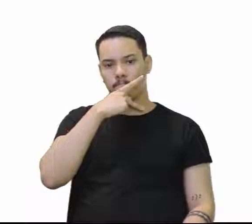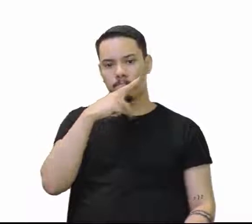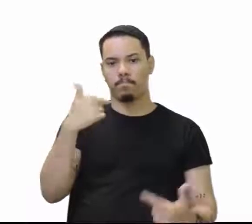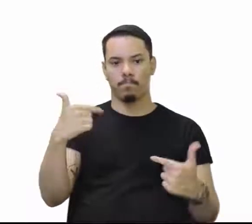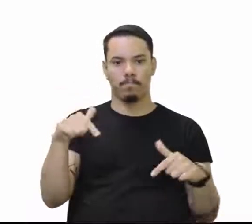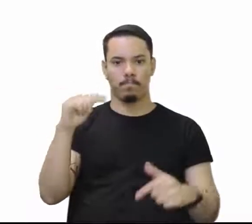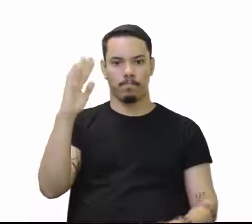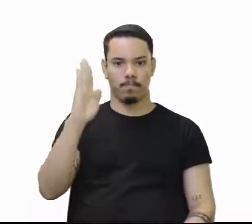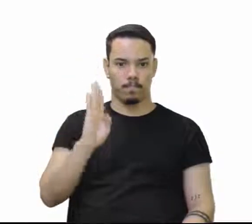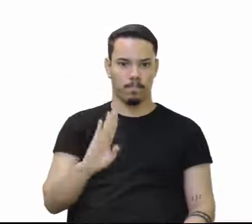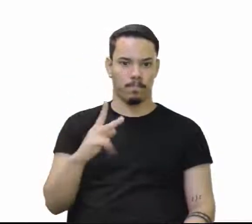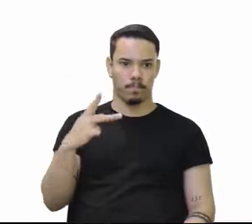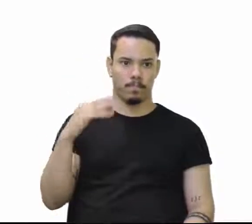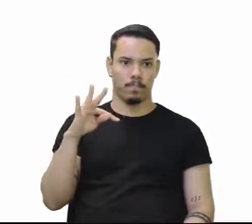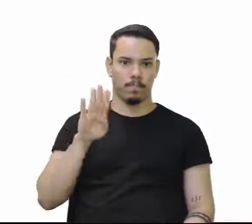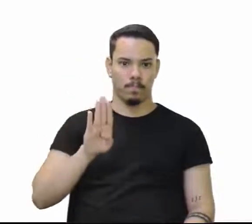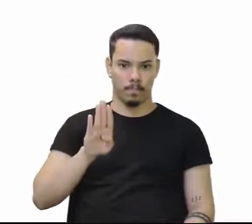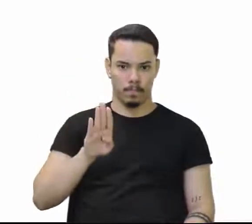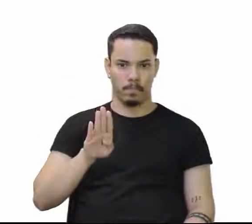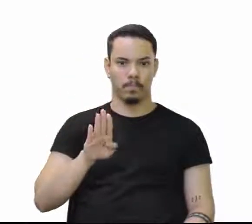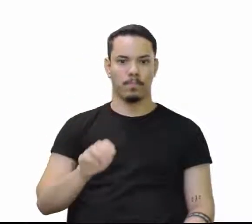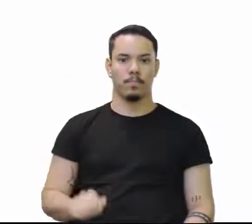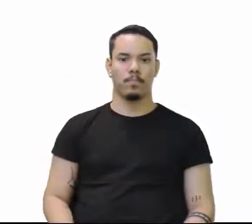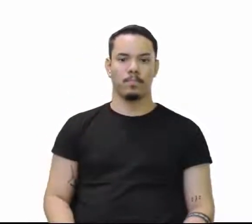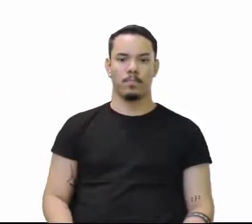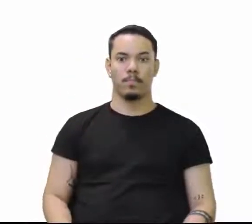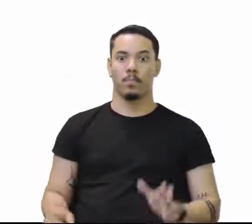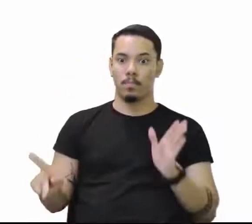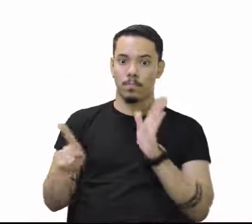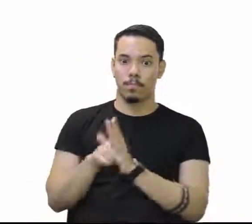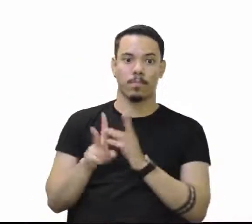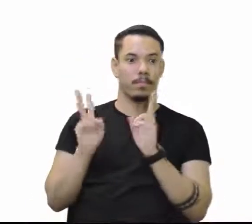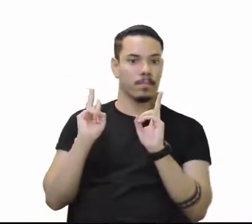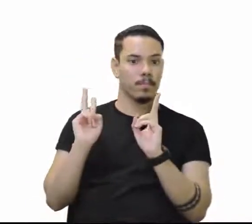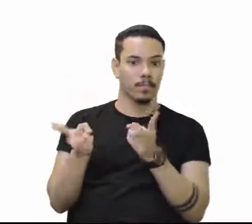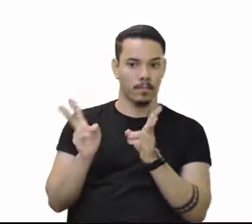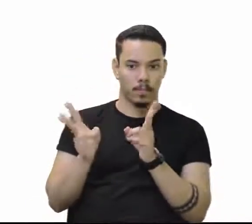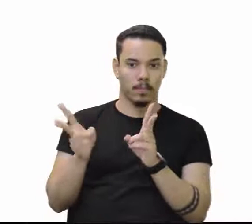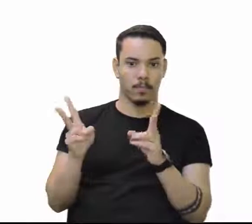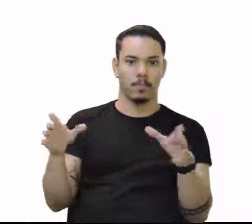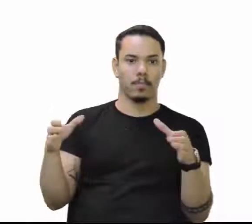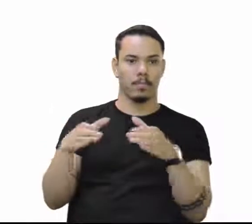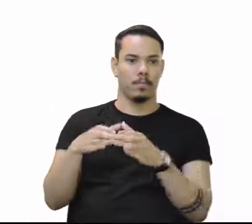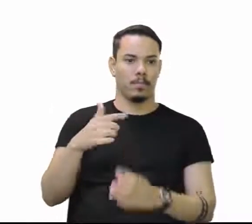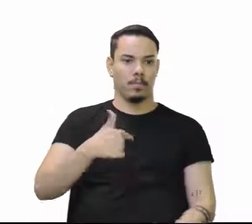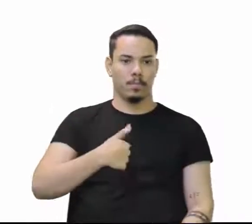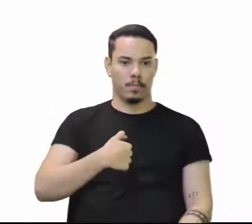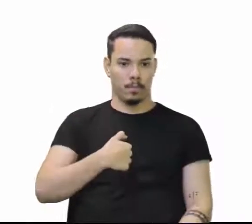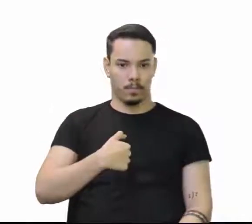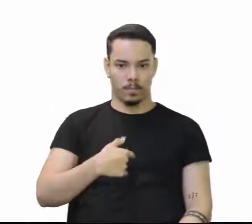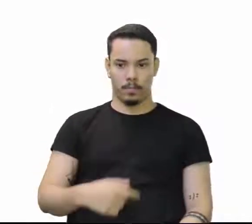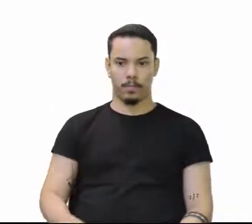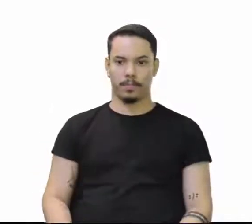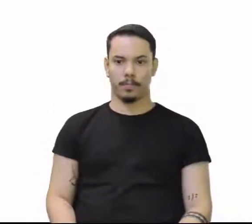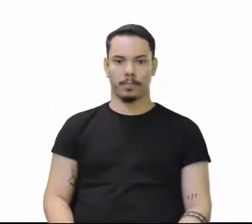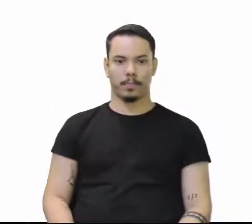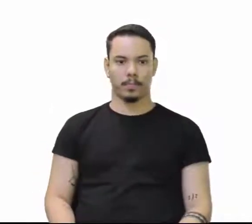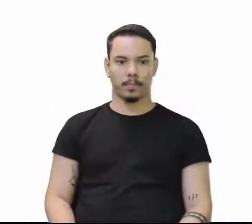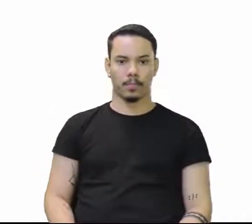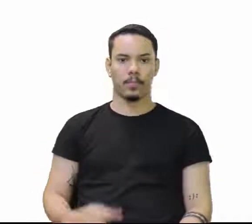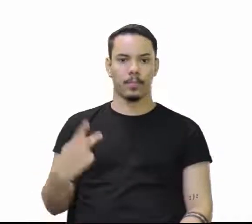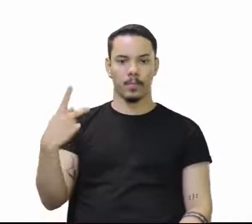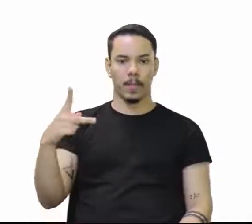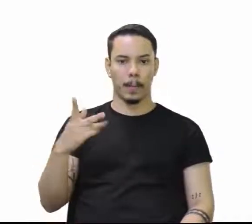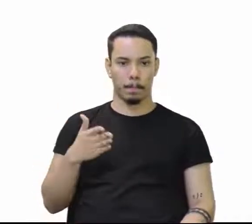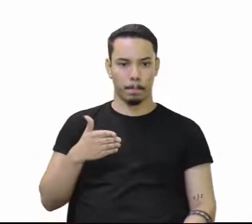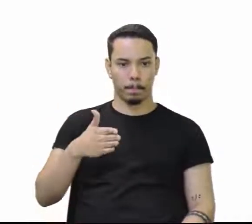Trabalhista Brasileiro. O Aloysio Ferreira era do PTB, que era o mesmo partido do Getúlio Vargas. E sua linha